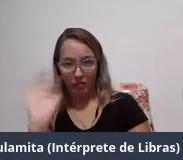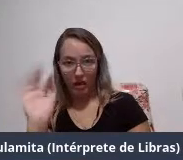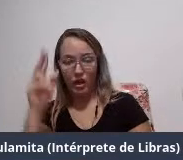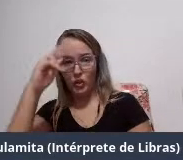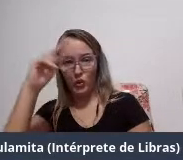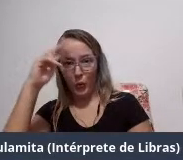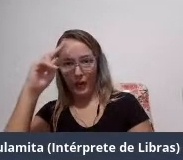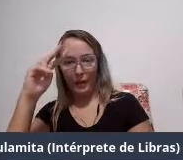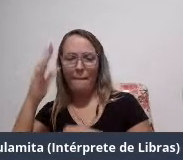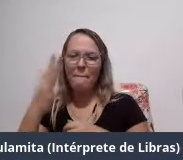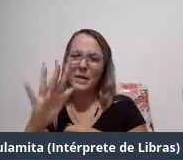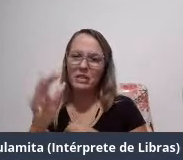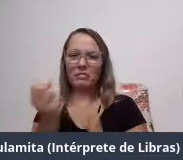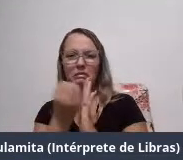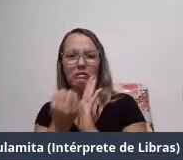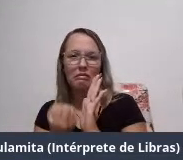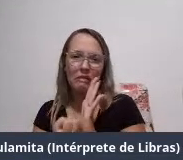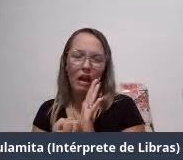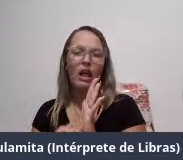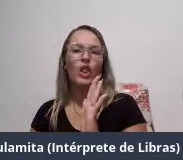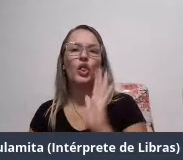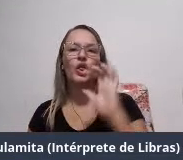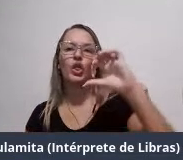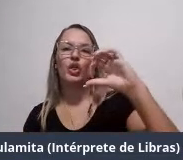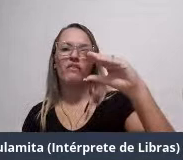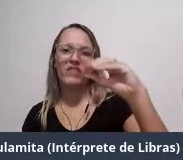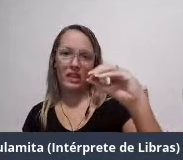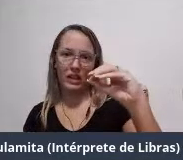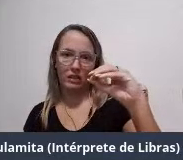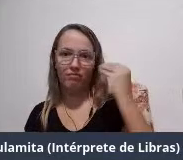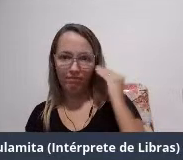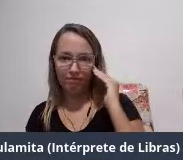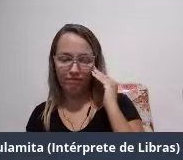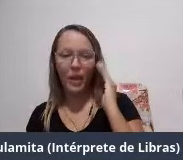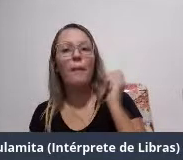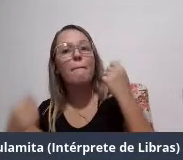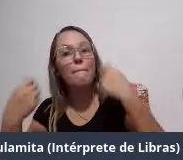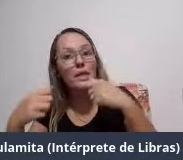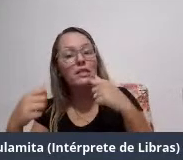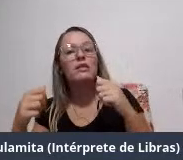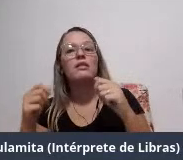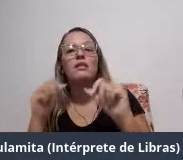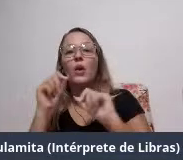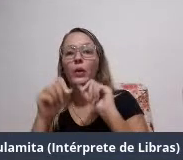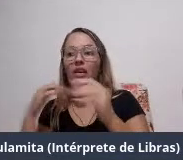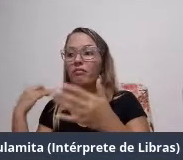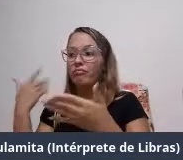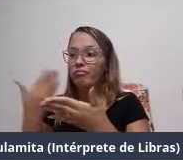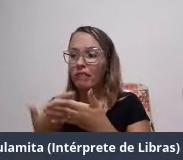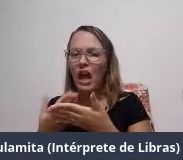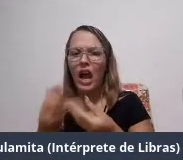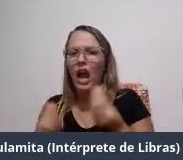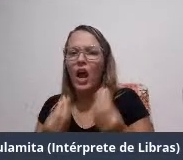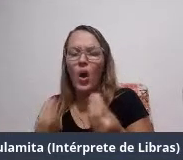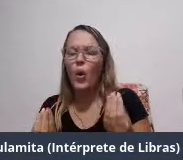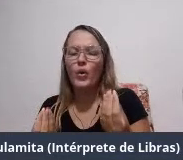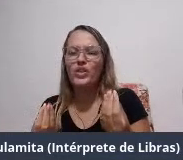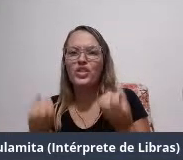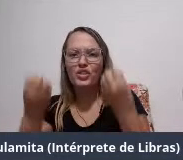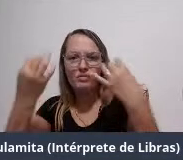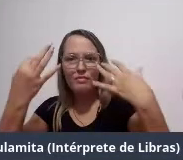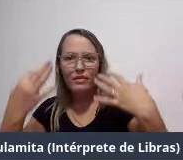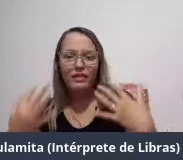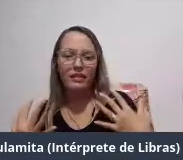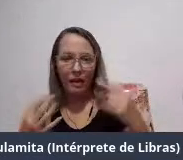final dos anos 90, né? Então é importante a gente demarcar, então, para falar de trajetória, né? Pensar